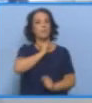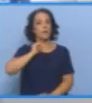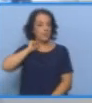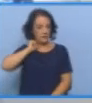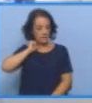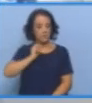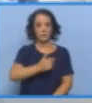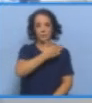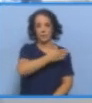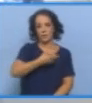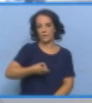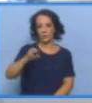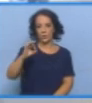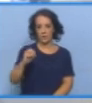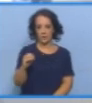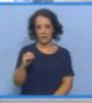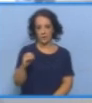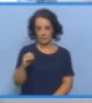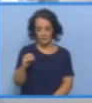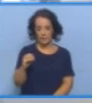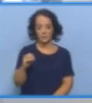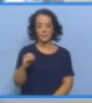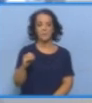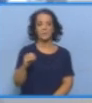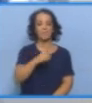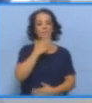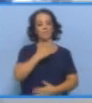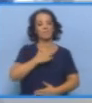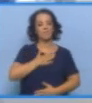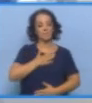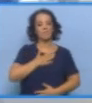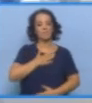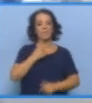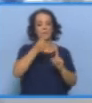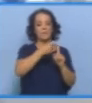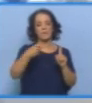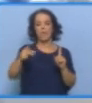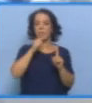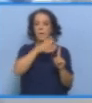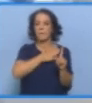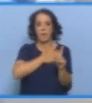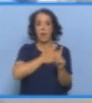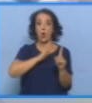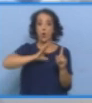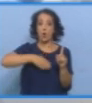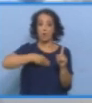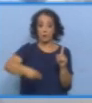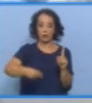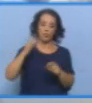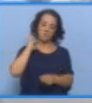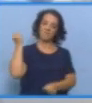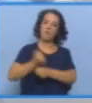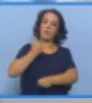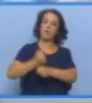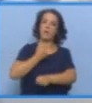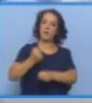em 1980 e que deixou uma frase programática que era esta: o mundo operário apresenta-te à Igreja para que a Igreja